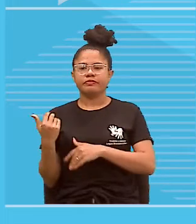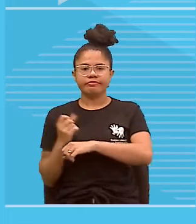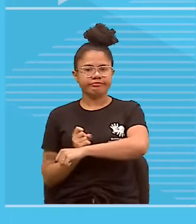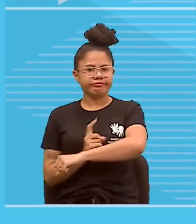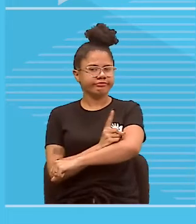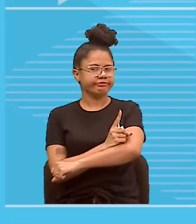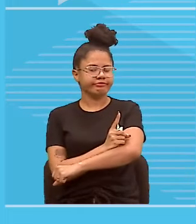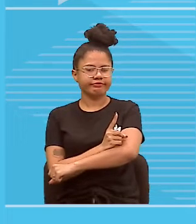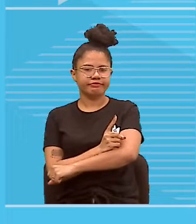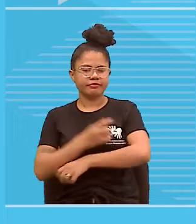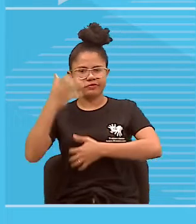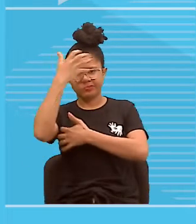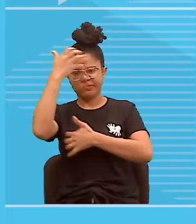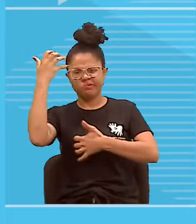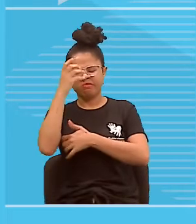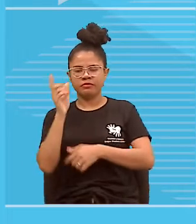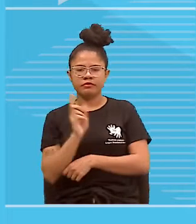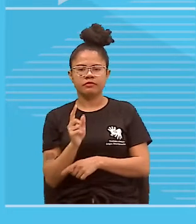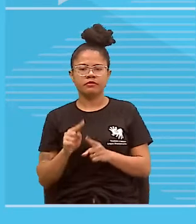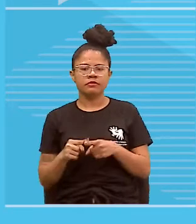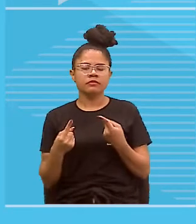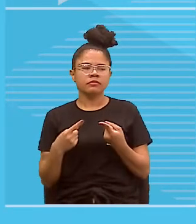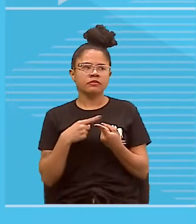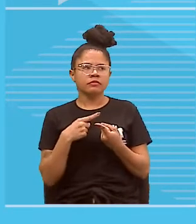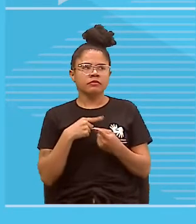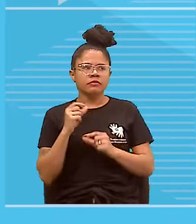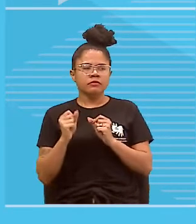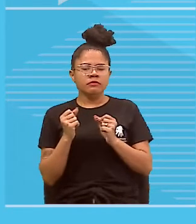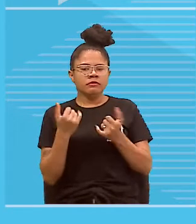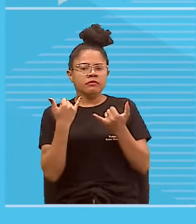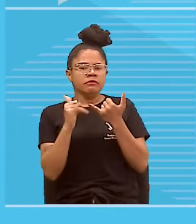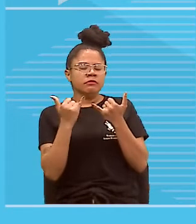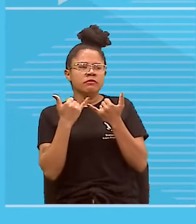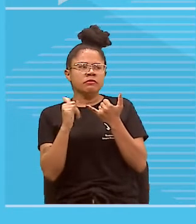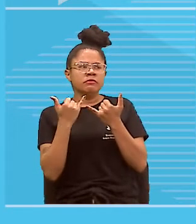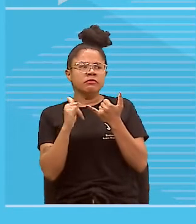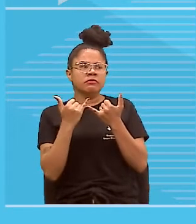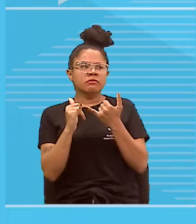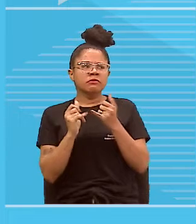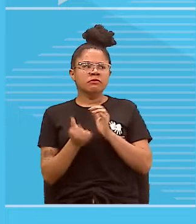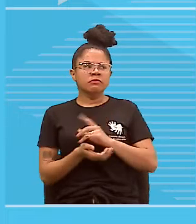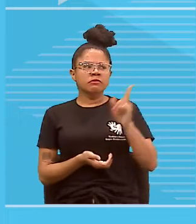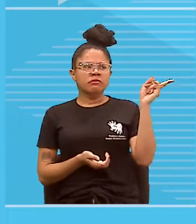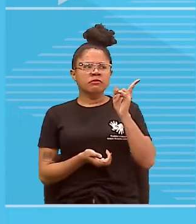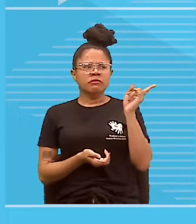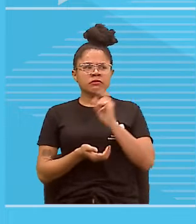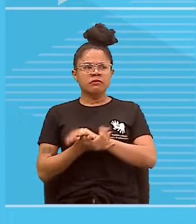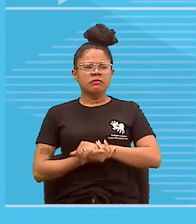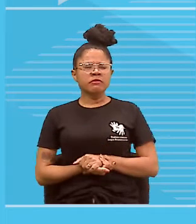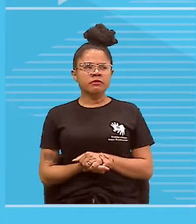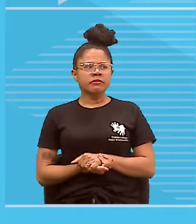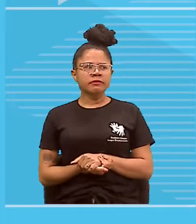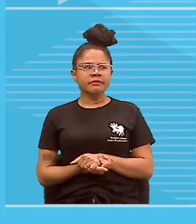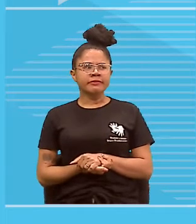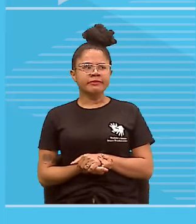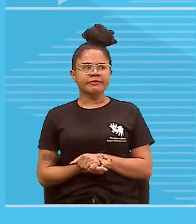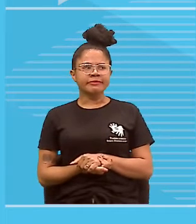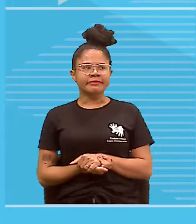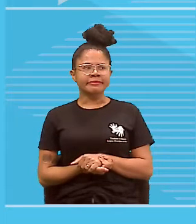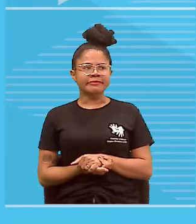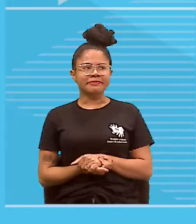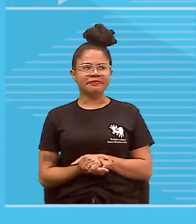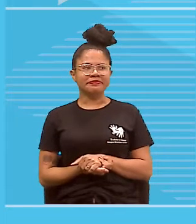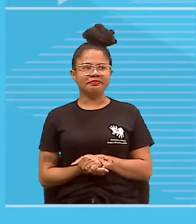dos Macacos mas compartilham de um ancestral comum com eles muito comum é pensar que viemos dos Macacos